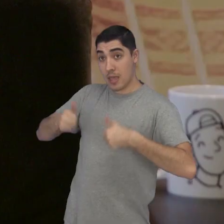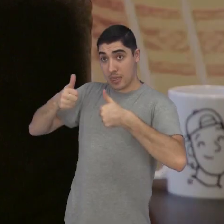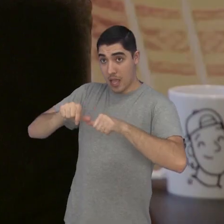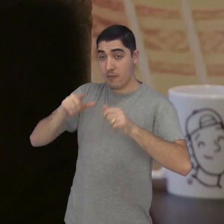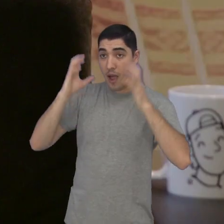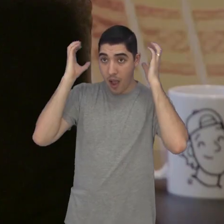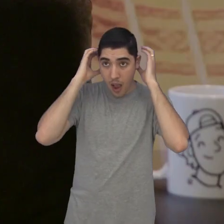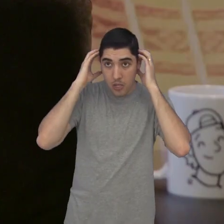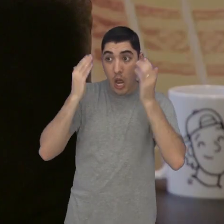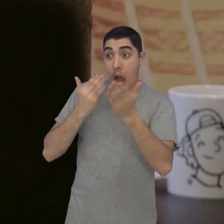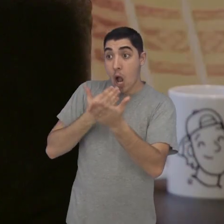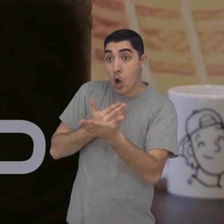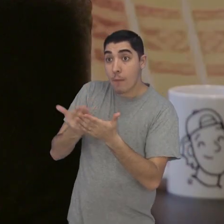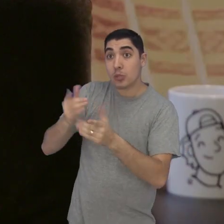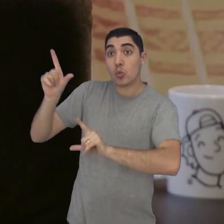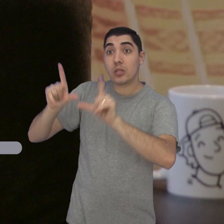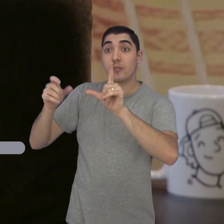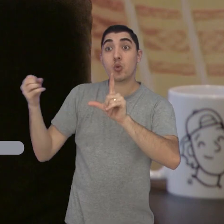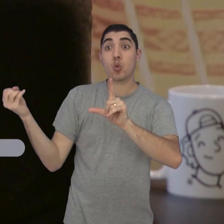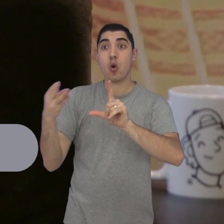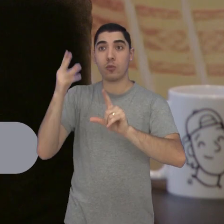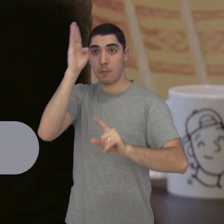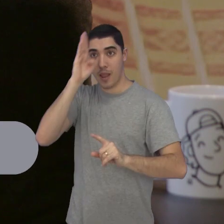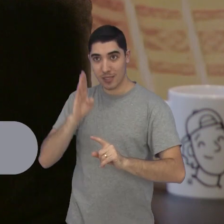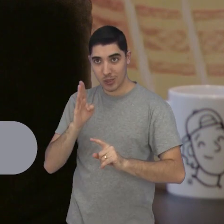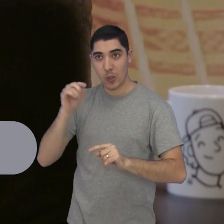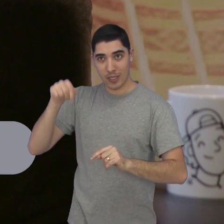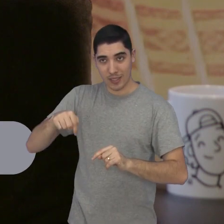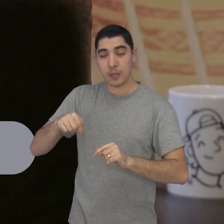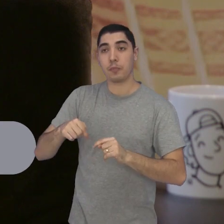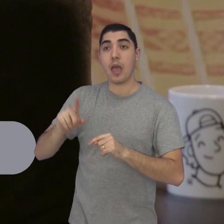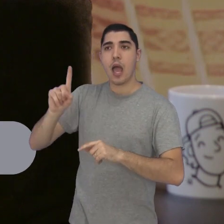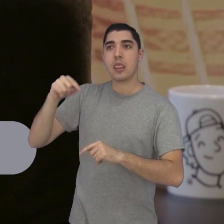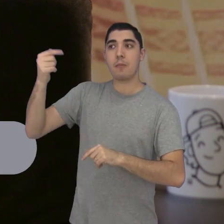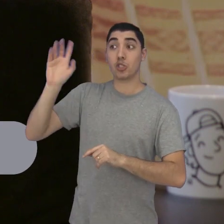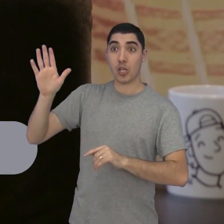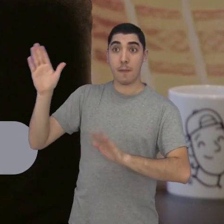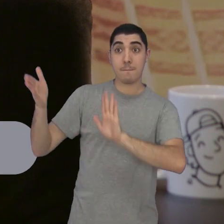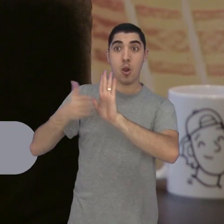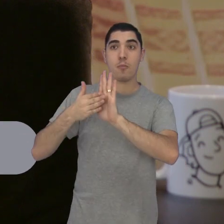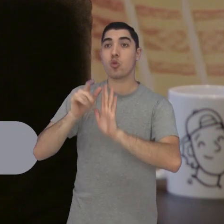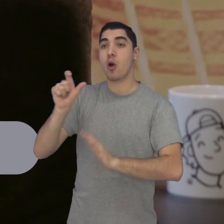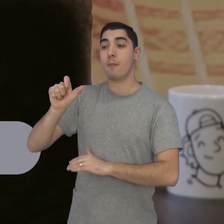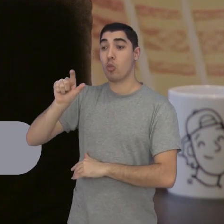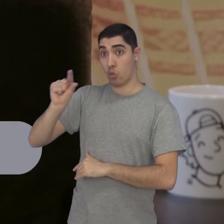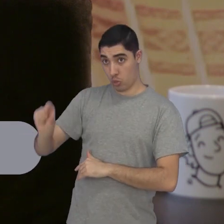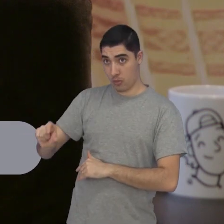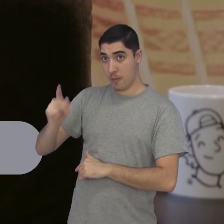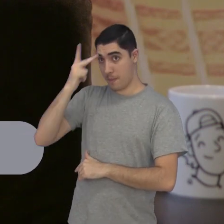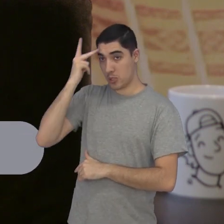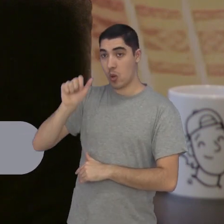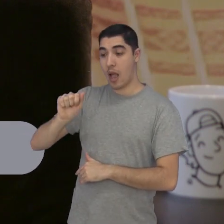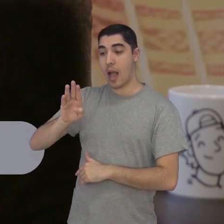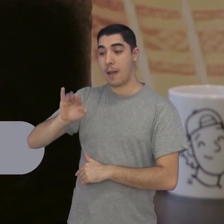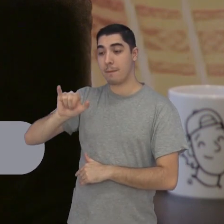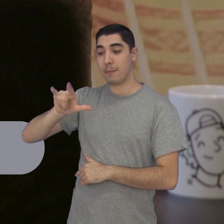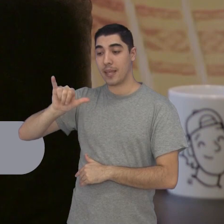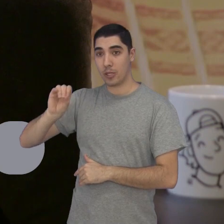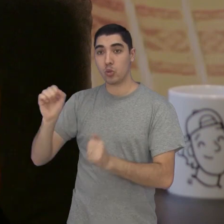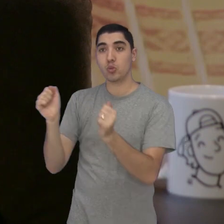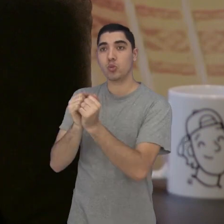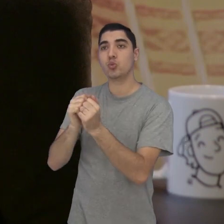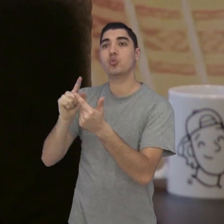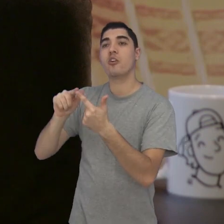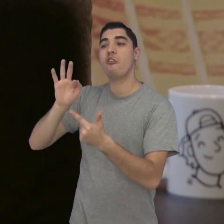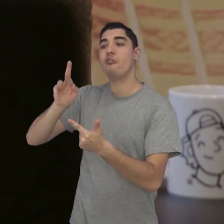rádio, inaugurou a televisão no Brasil e teve uma proposta do Abílio Pereira de Almeida, que era o dono, junto